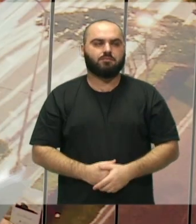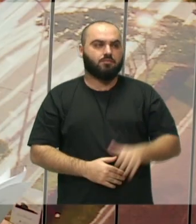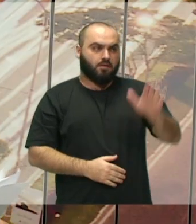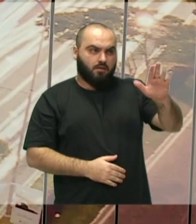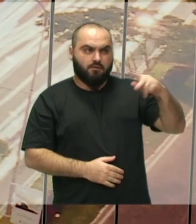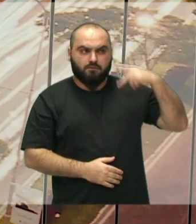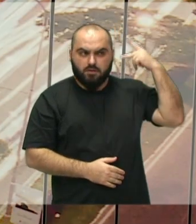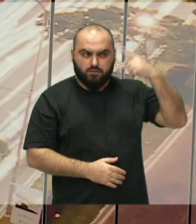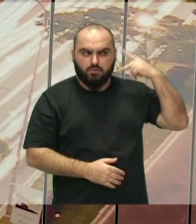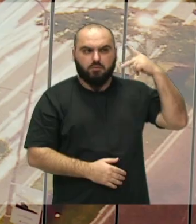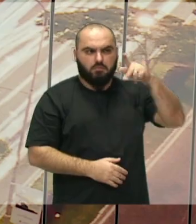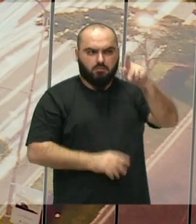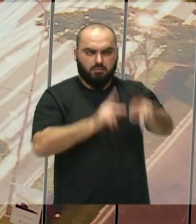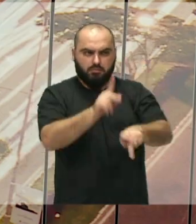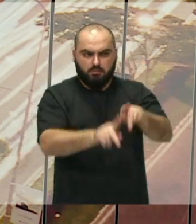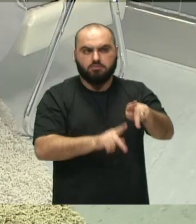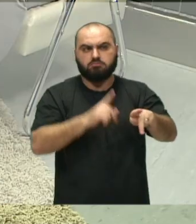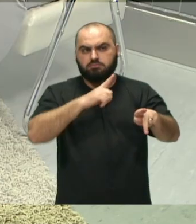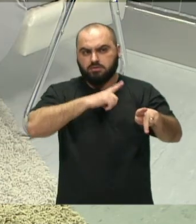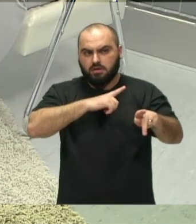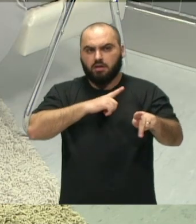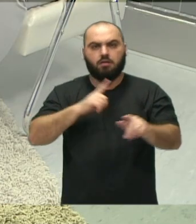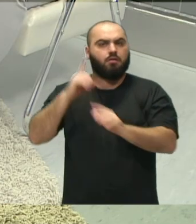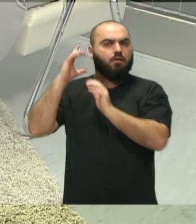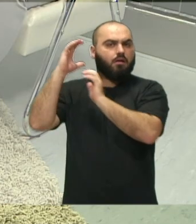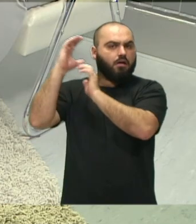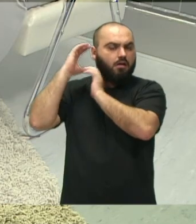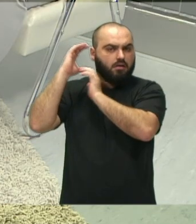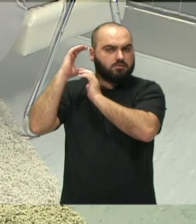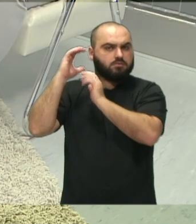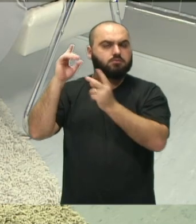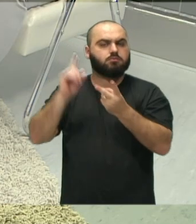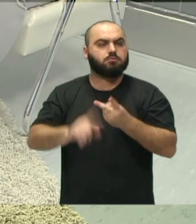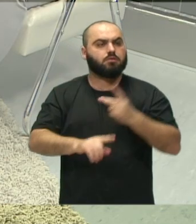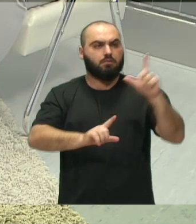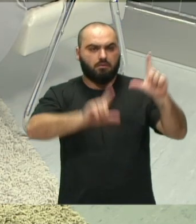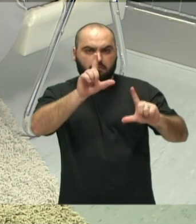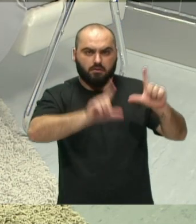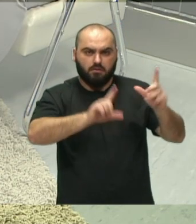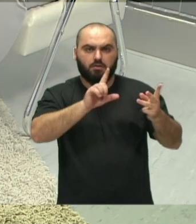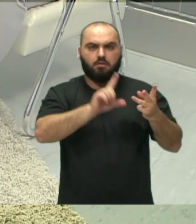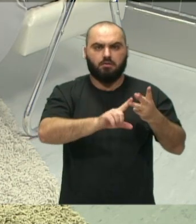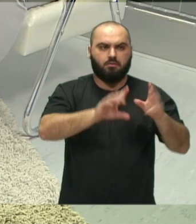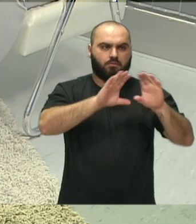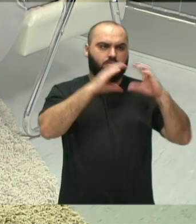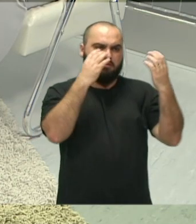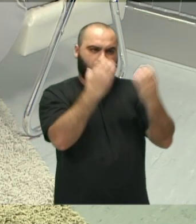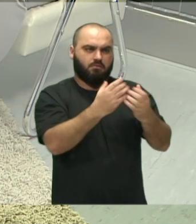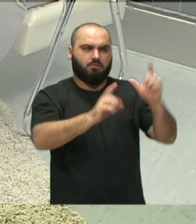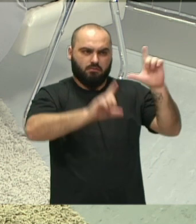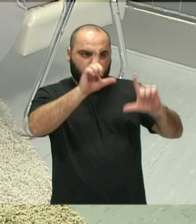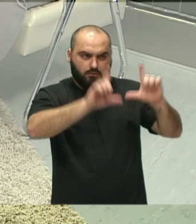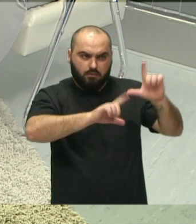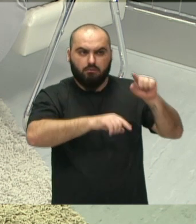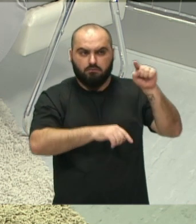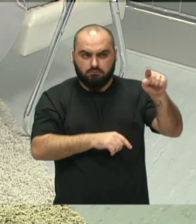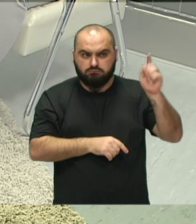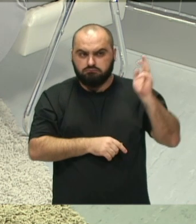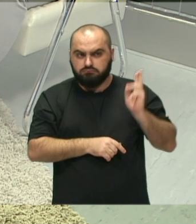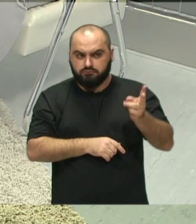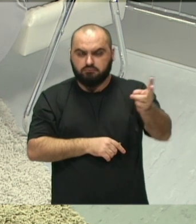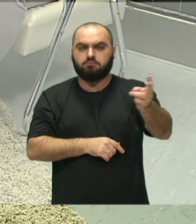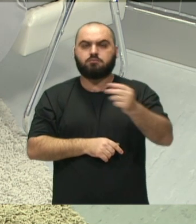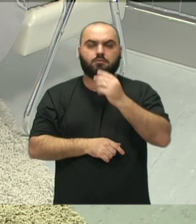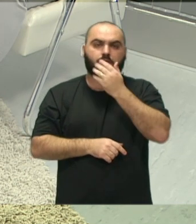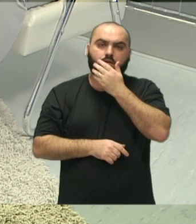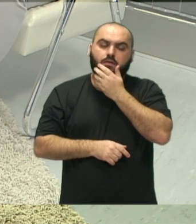vereador popular, até porque tem o espaço numa rádio pública, numa TV pública comunitária, né, de caráter comunitário, e também,